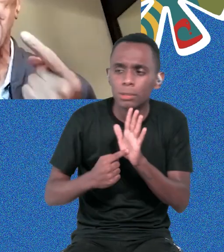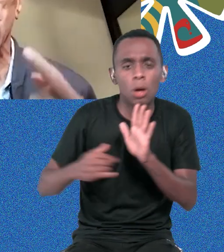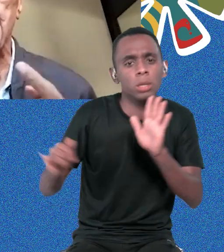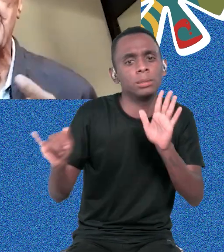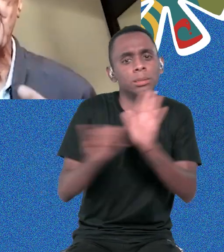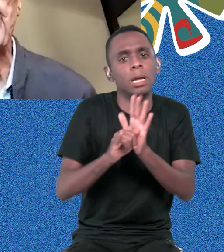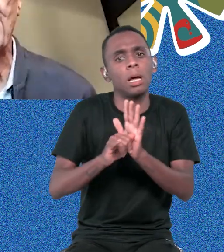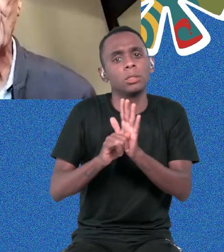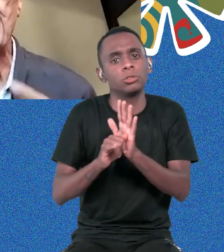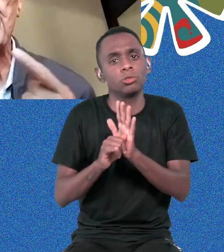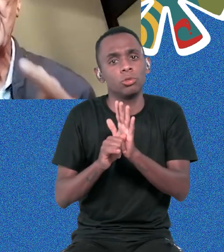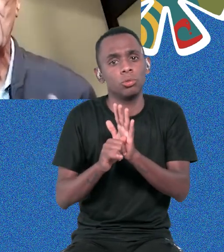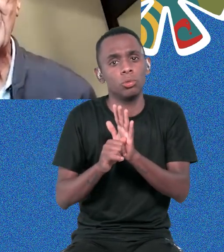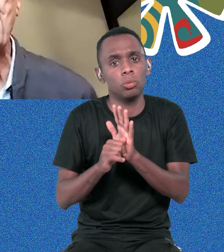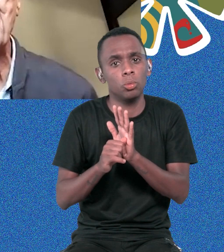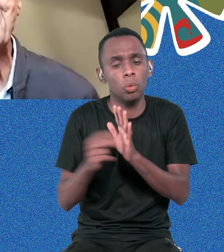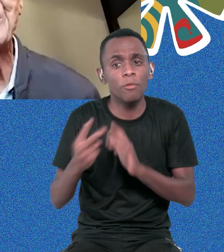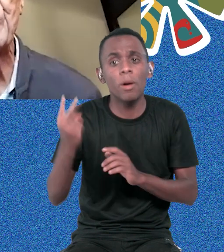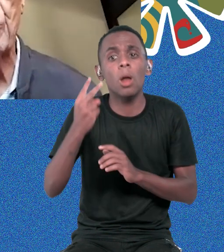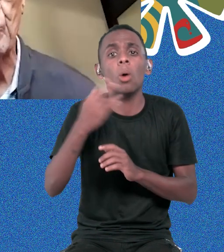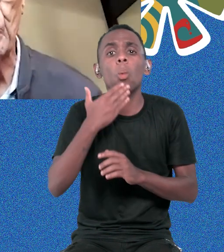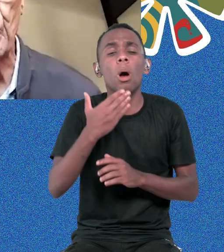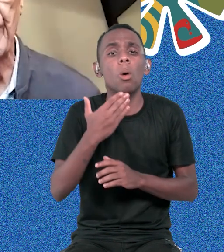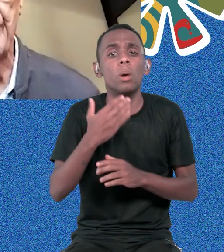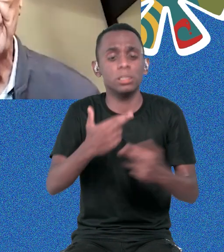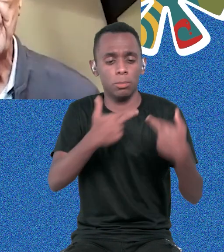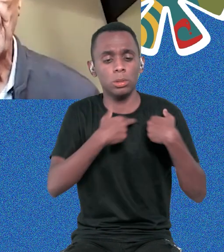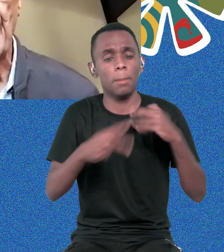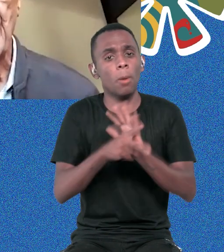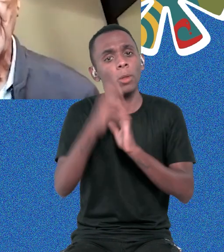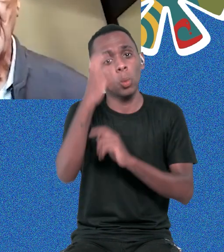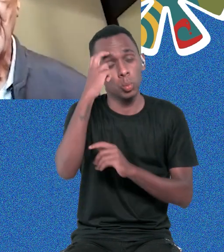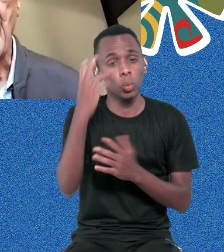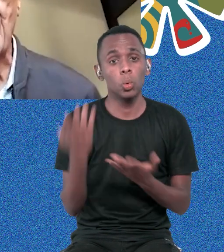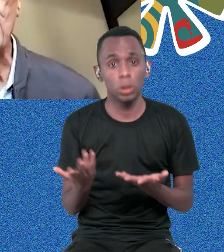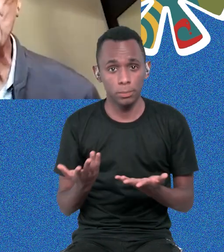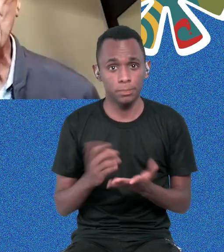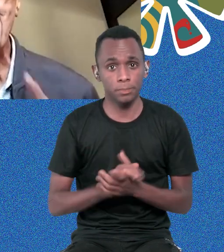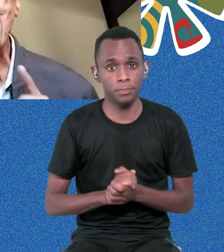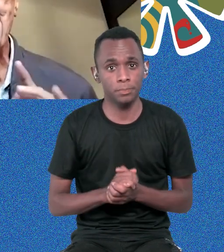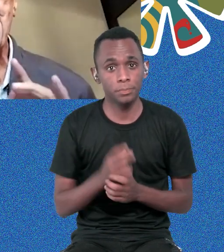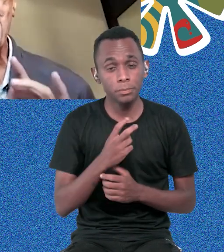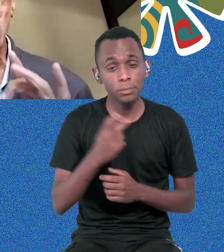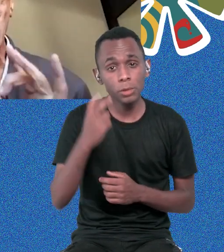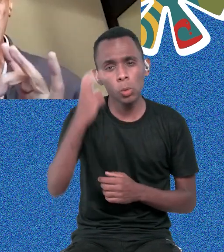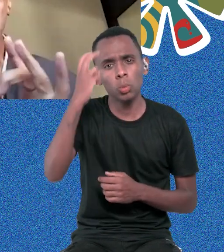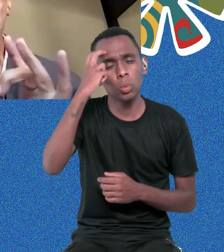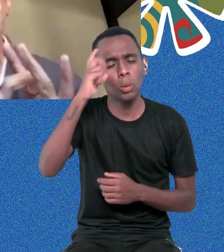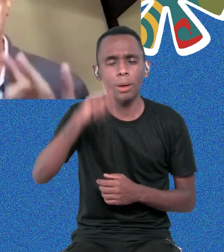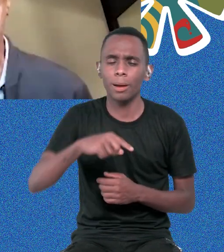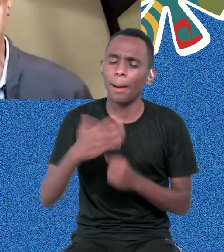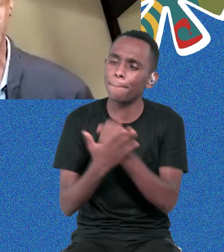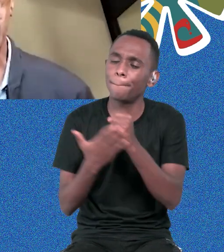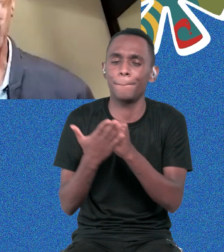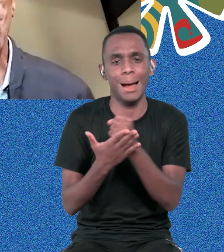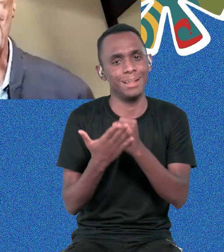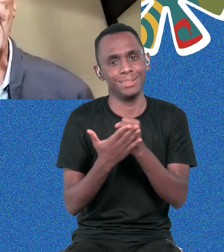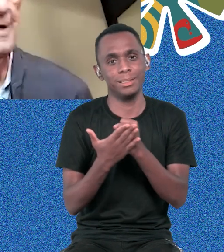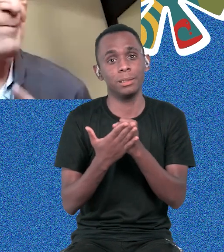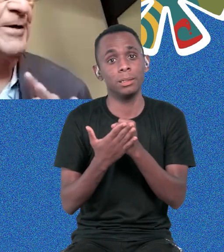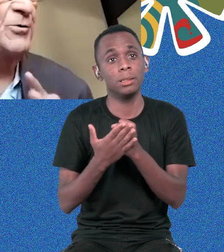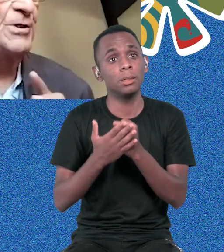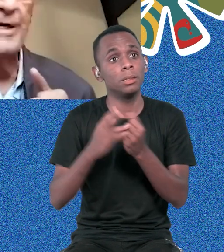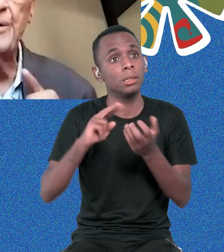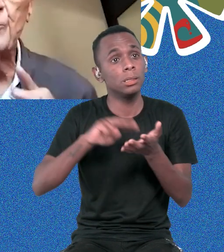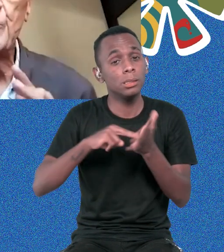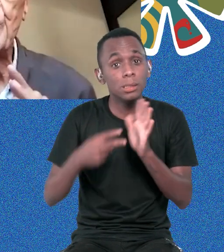identidades, de patrimônios? Qual é o peso da cultura? A cultura, para mim, é a grande matriz. E